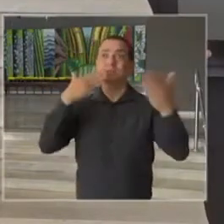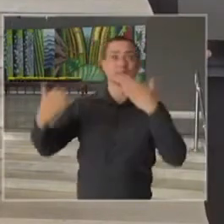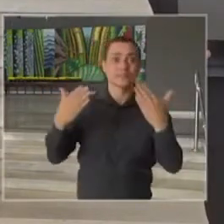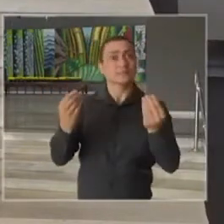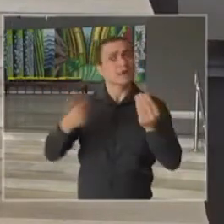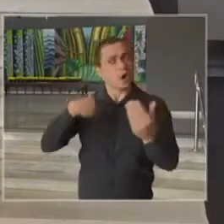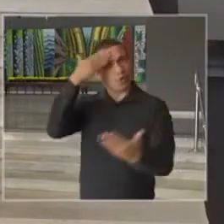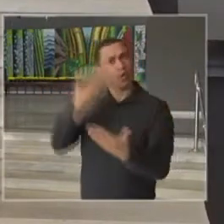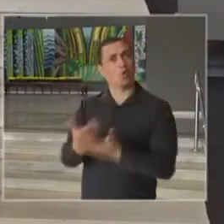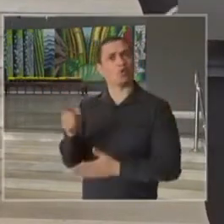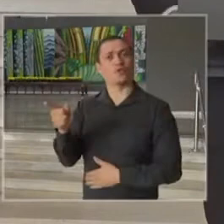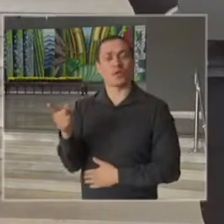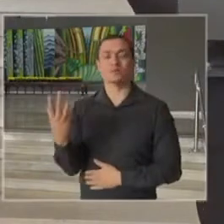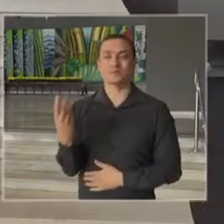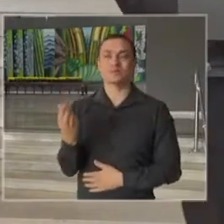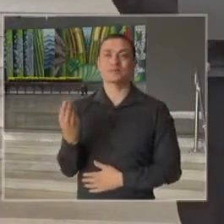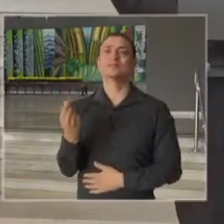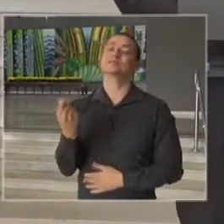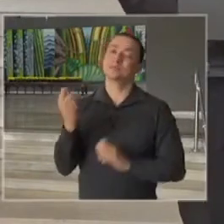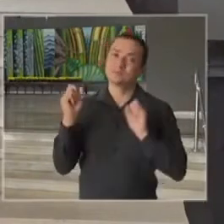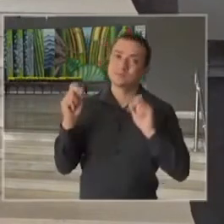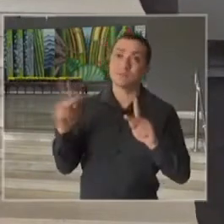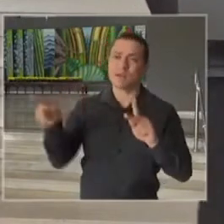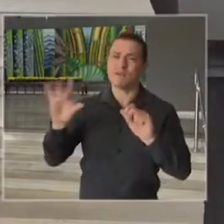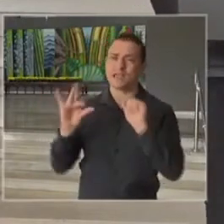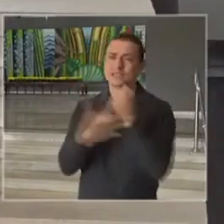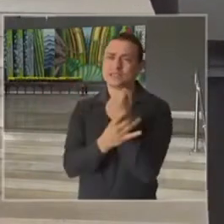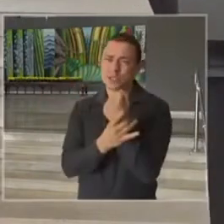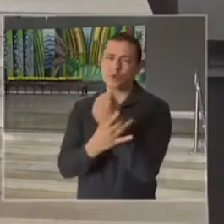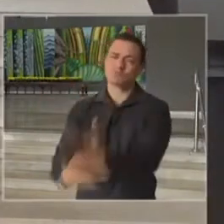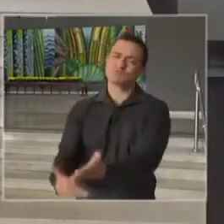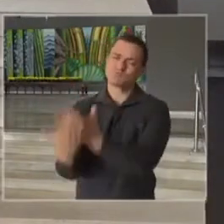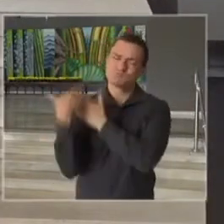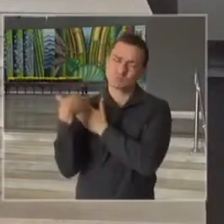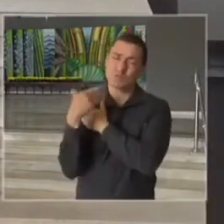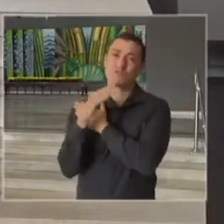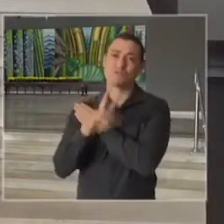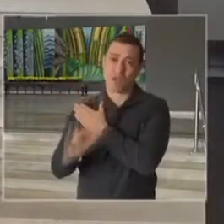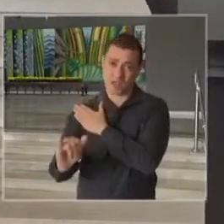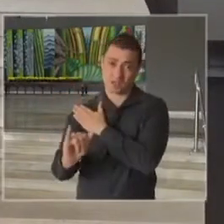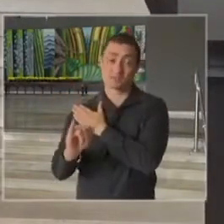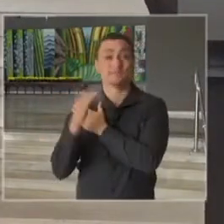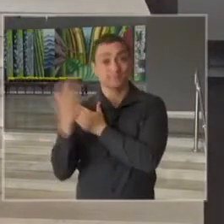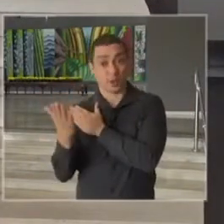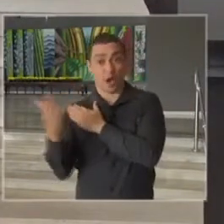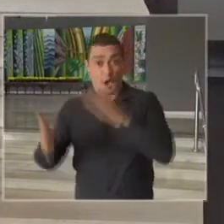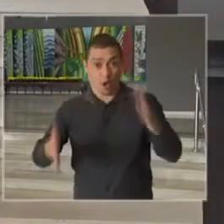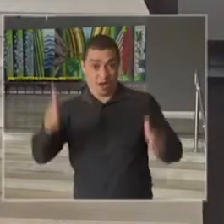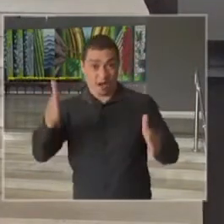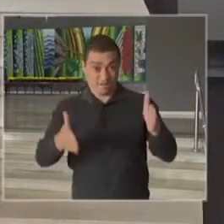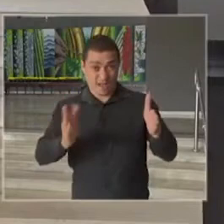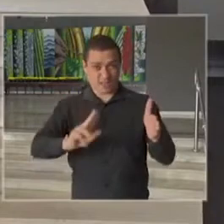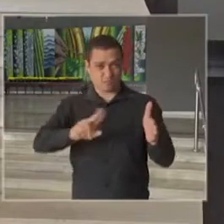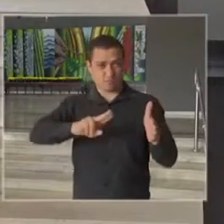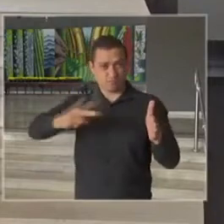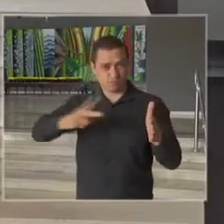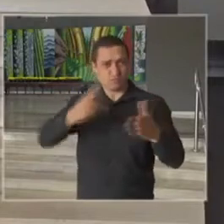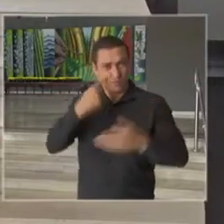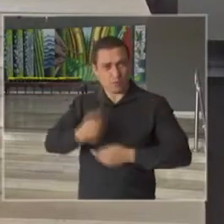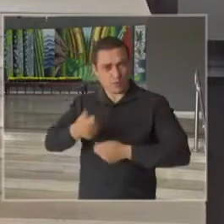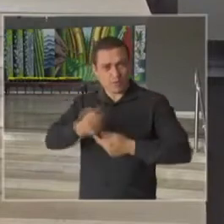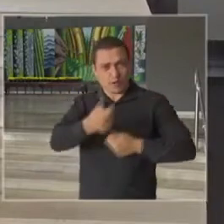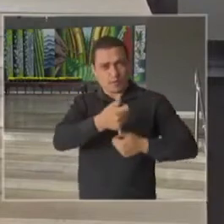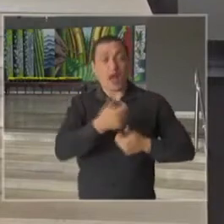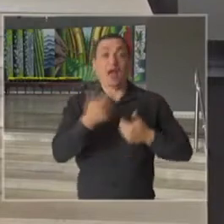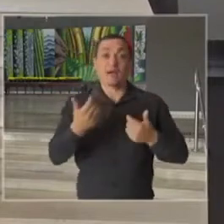voto de confiança e faremos com total responsabilidade. E essa fase de transição, ela nasce exatamente